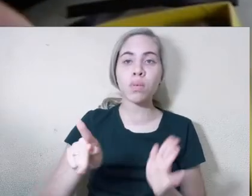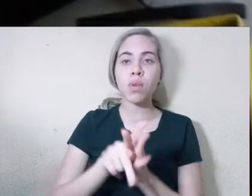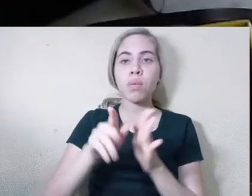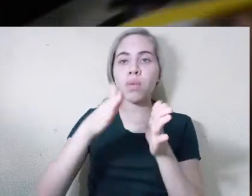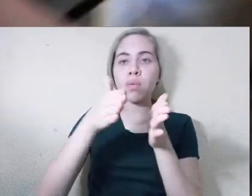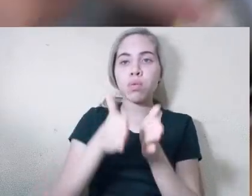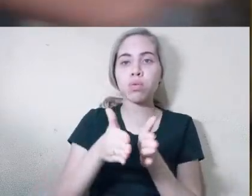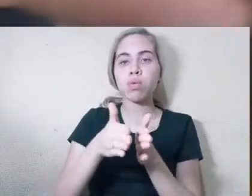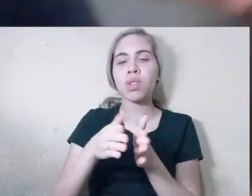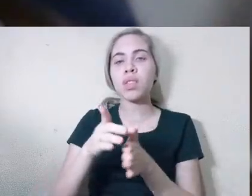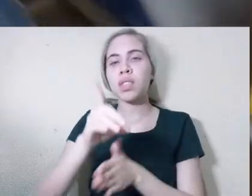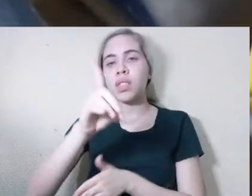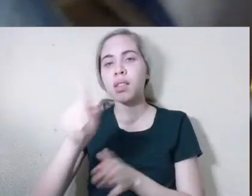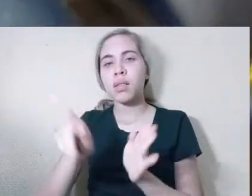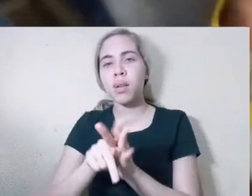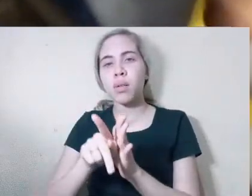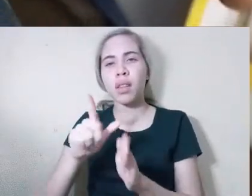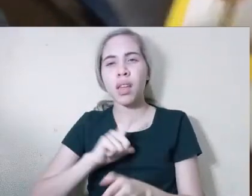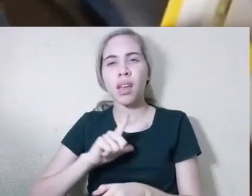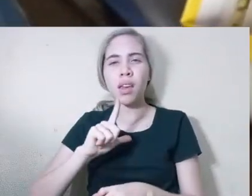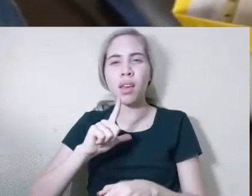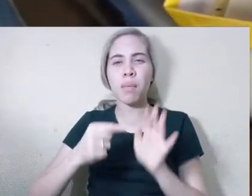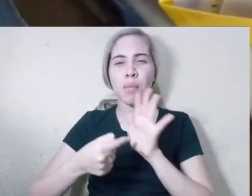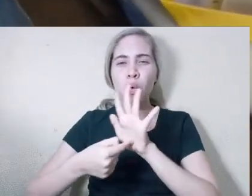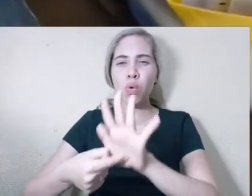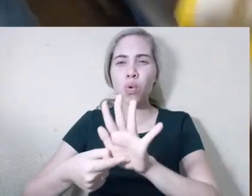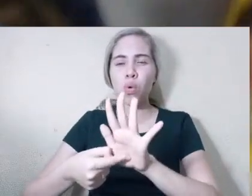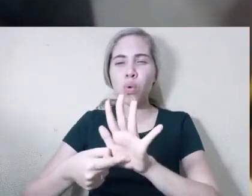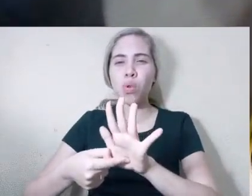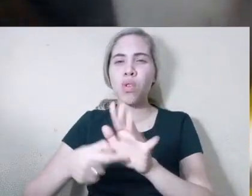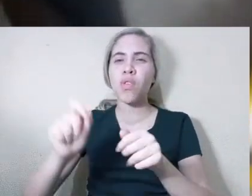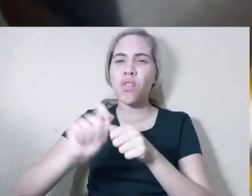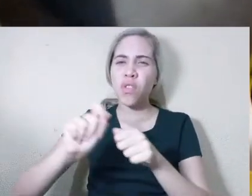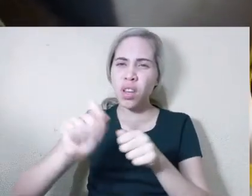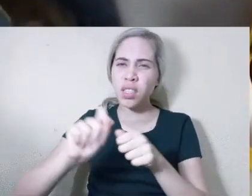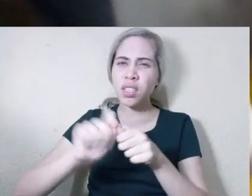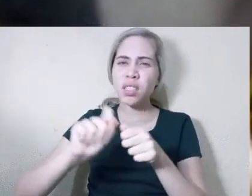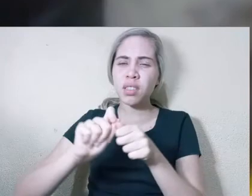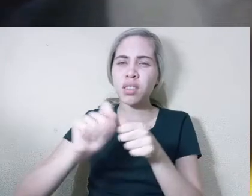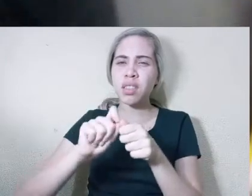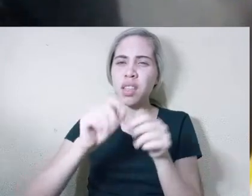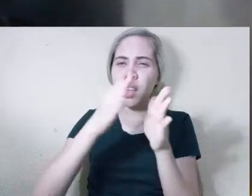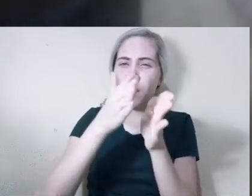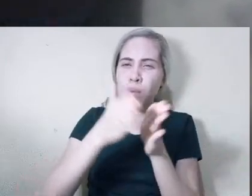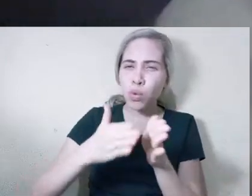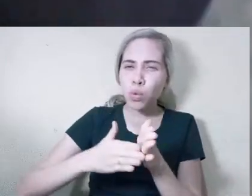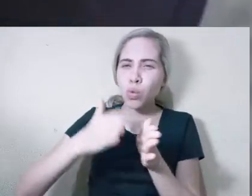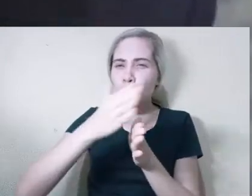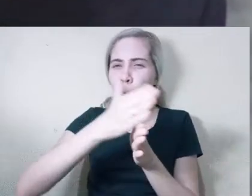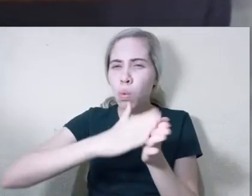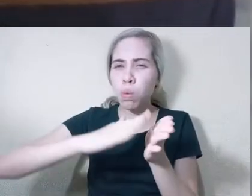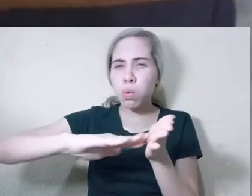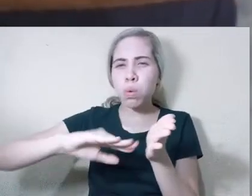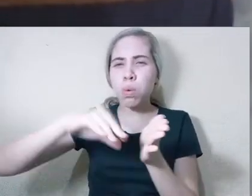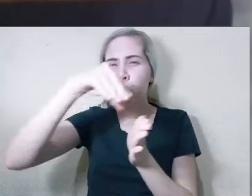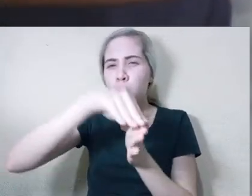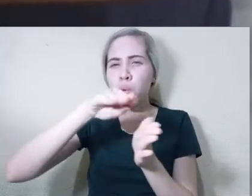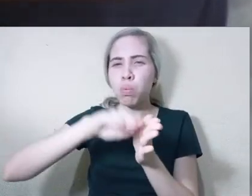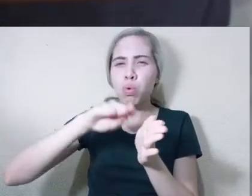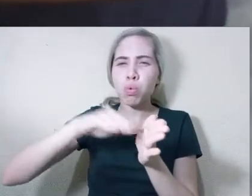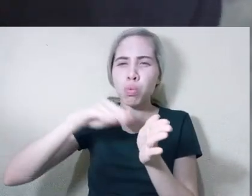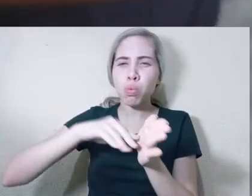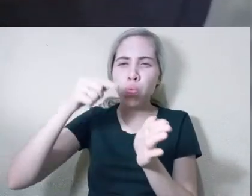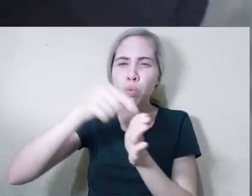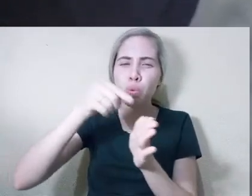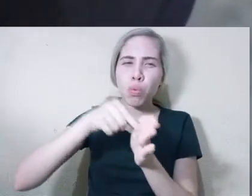Eu usei uma lima de zigrinar pra fazer essa... A cabecinha. Isso. Ah, para fazer o entalhe do martelo. Aí você